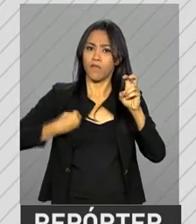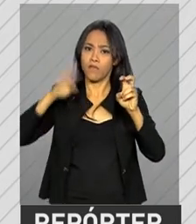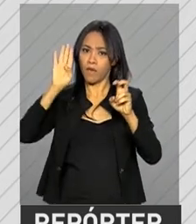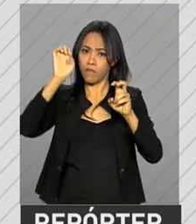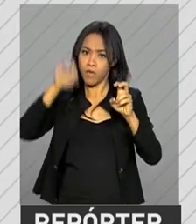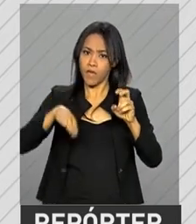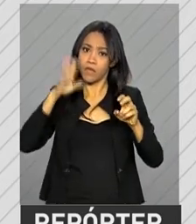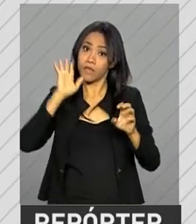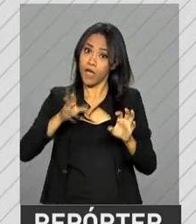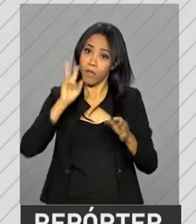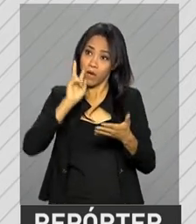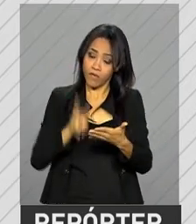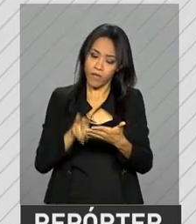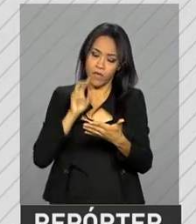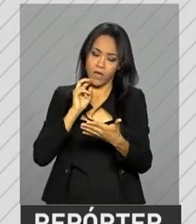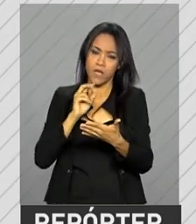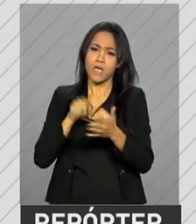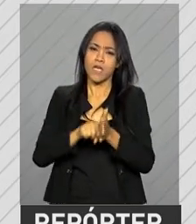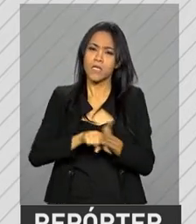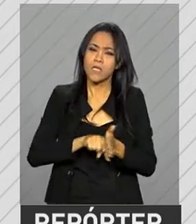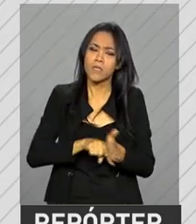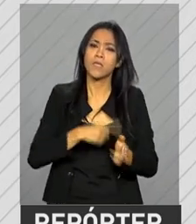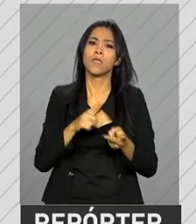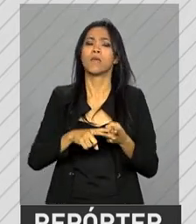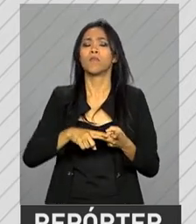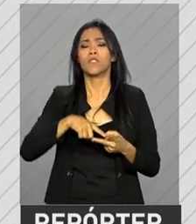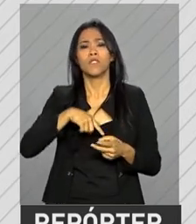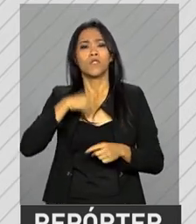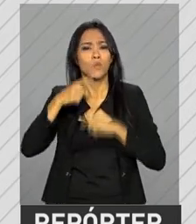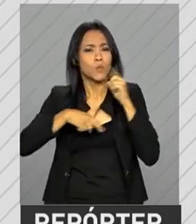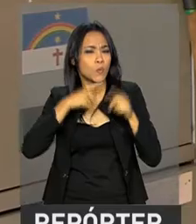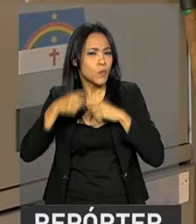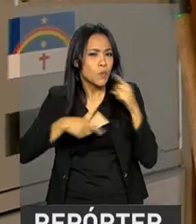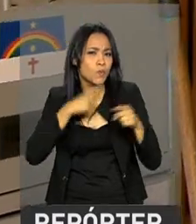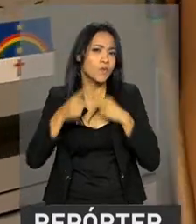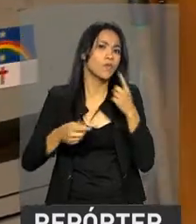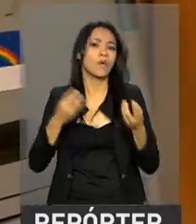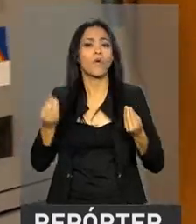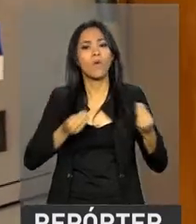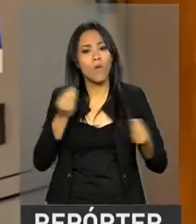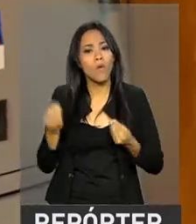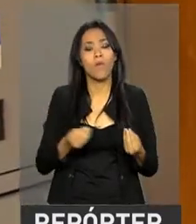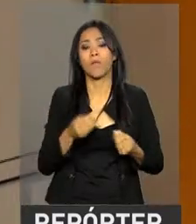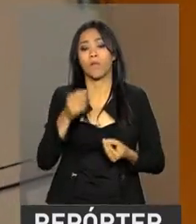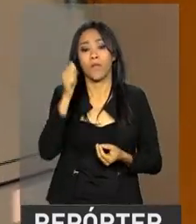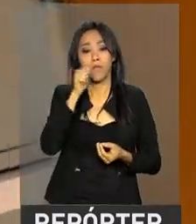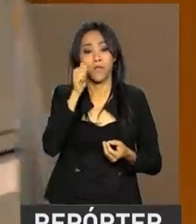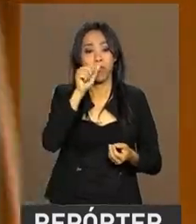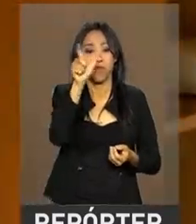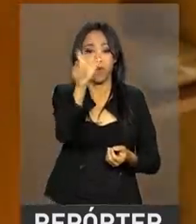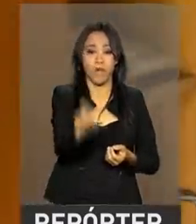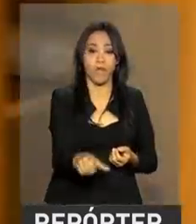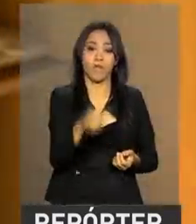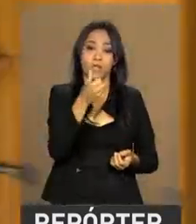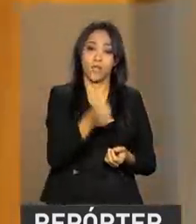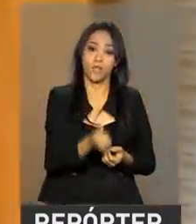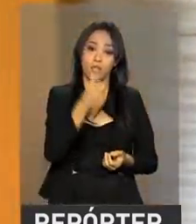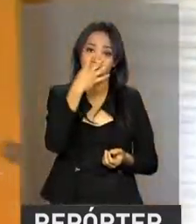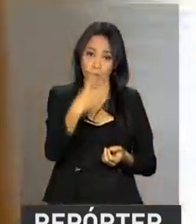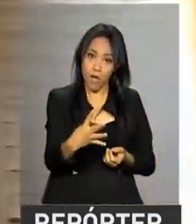acompanhar exames, tirar dúvidas e medir o nível de carga viral. Dona Isabel, de 64 anos, que